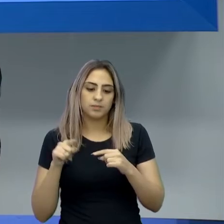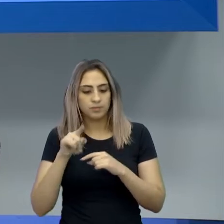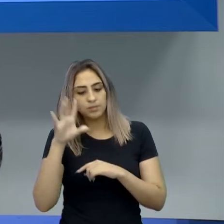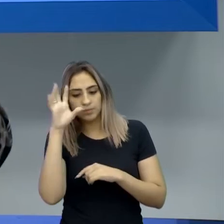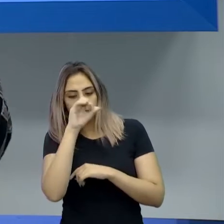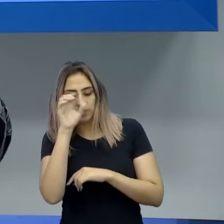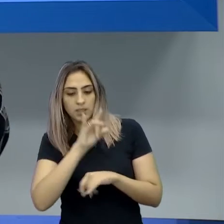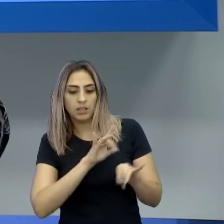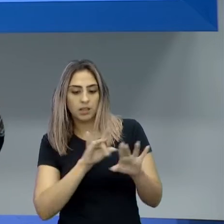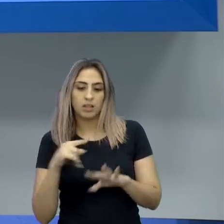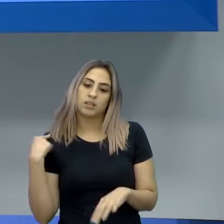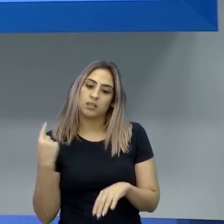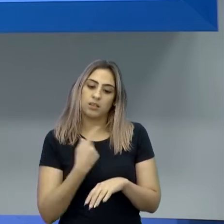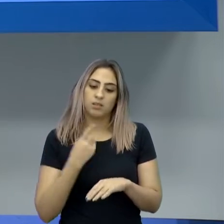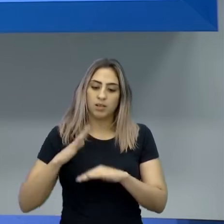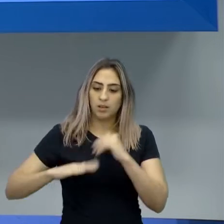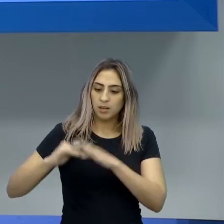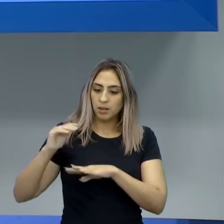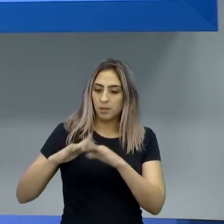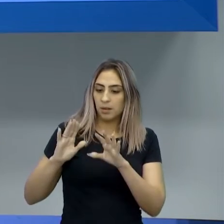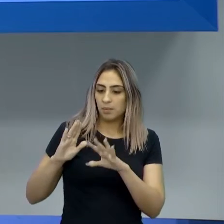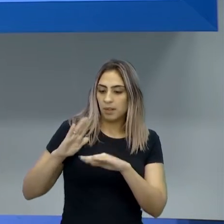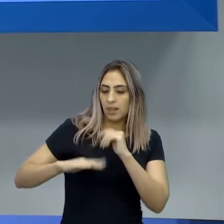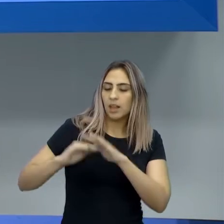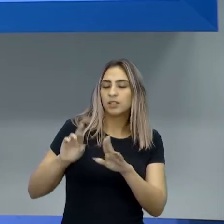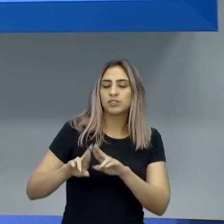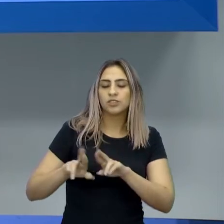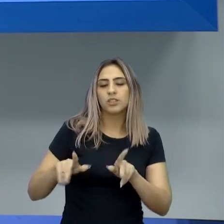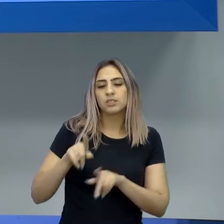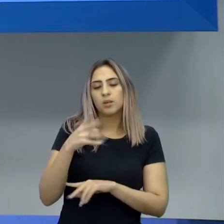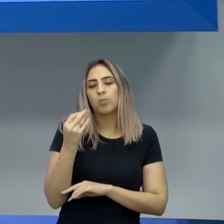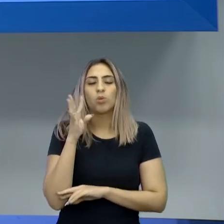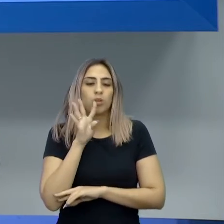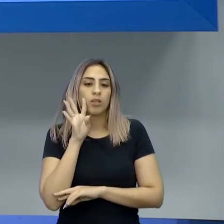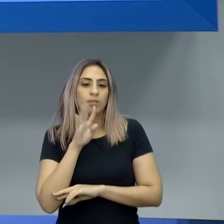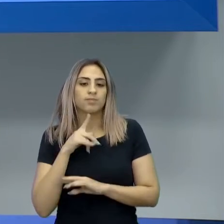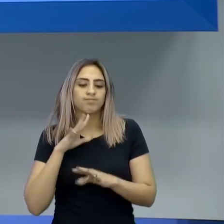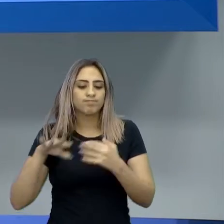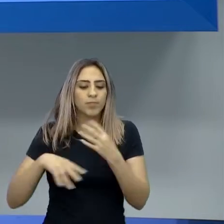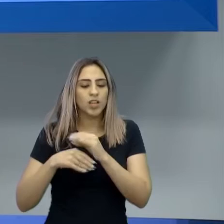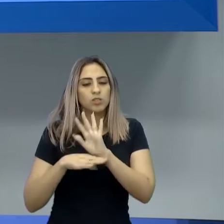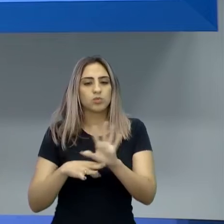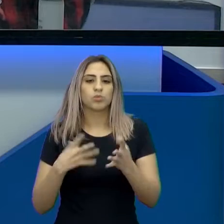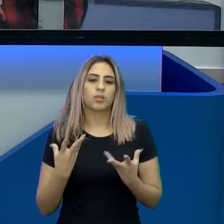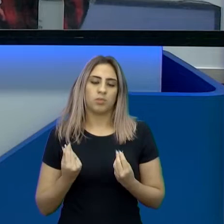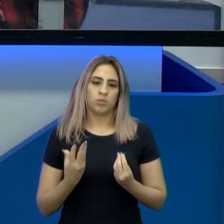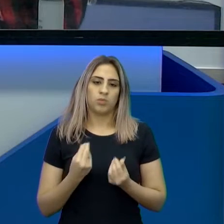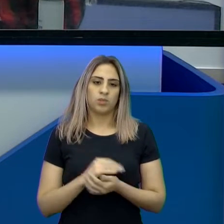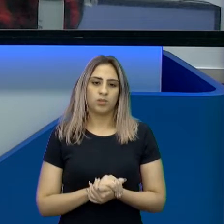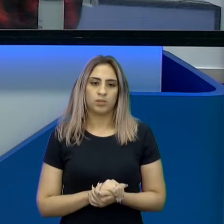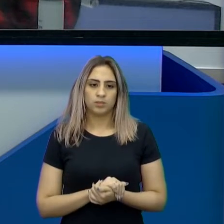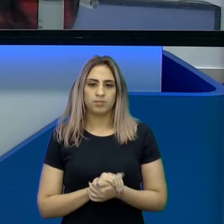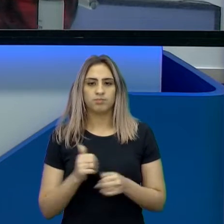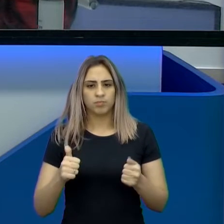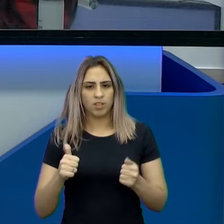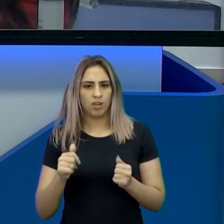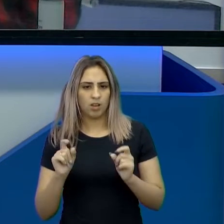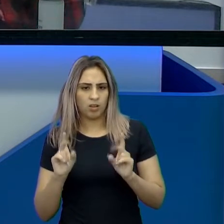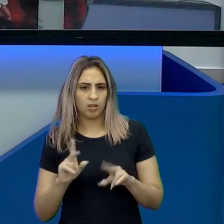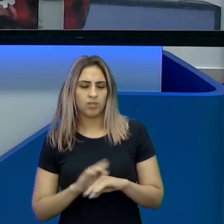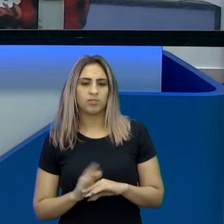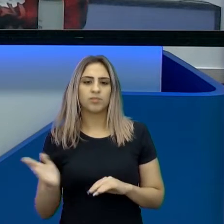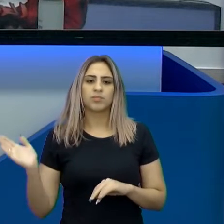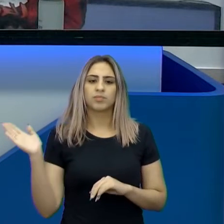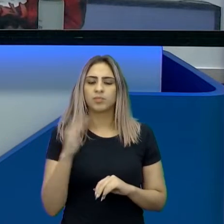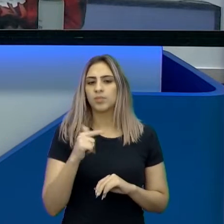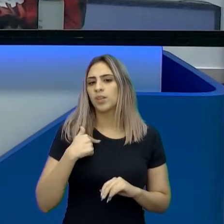aprende porque cada um tem uma habilidade diferente. Isso é muito legal e agrega bastante, né? Beleza? Vamos lá para a